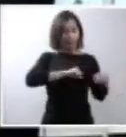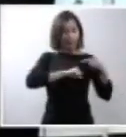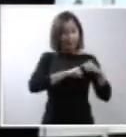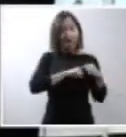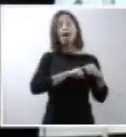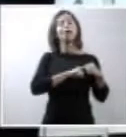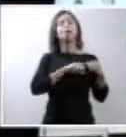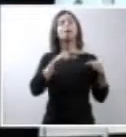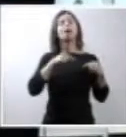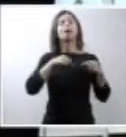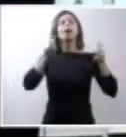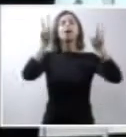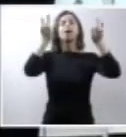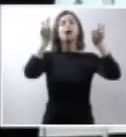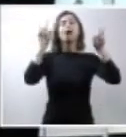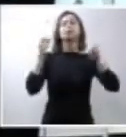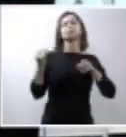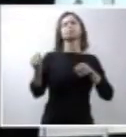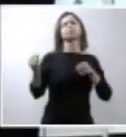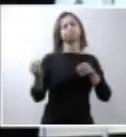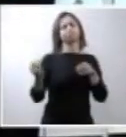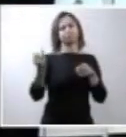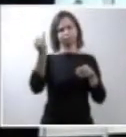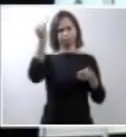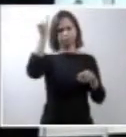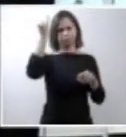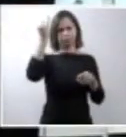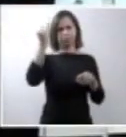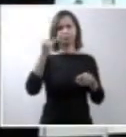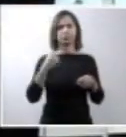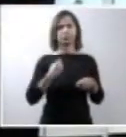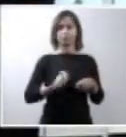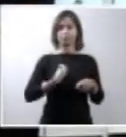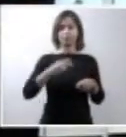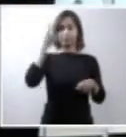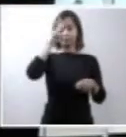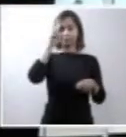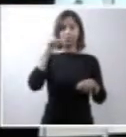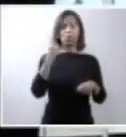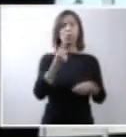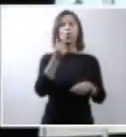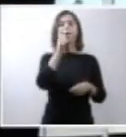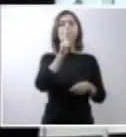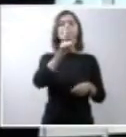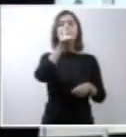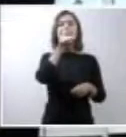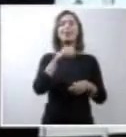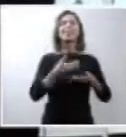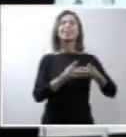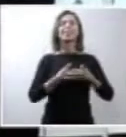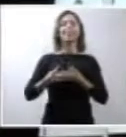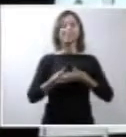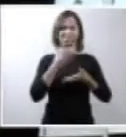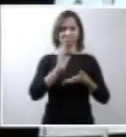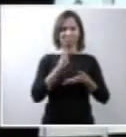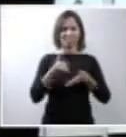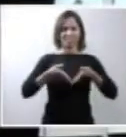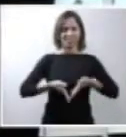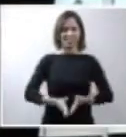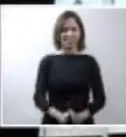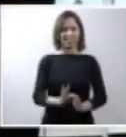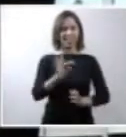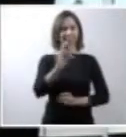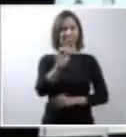muito importante. Nós temos aqui a lembrança da mãe de uma criança que chegou a nascer, o